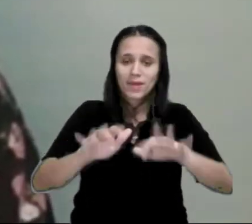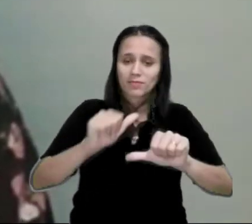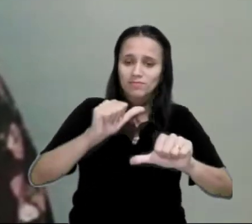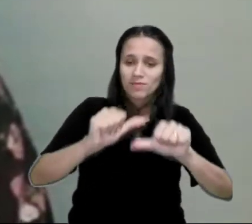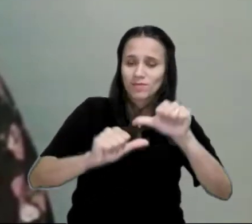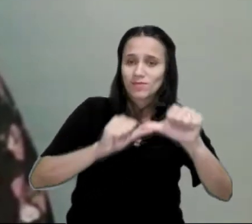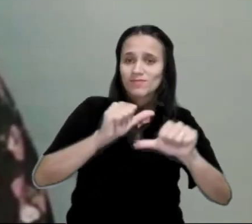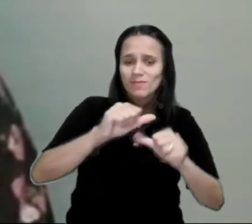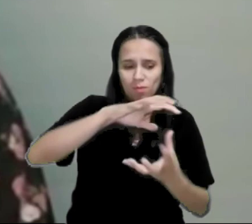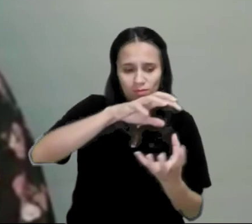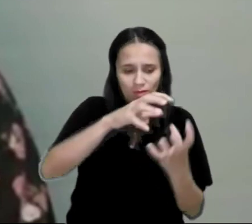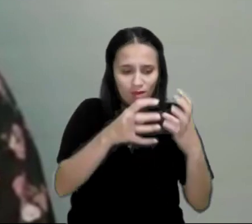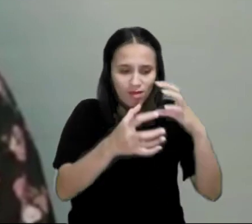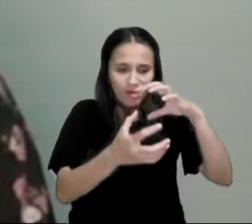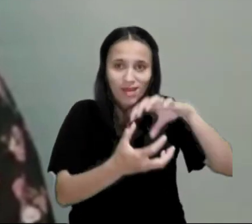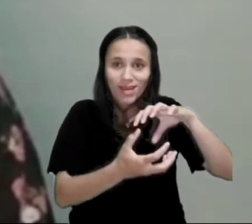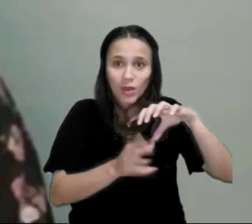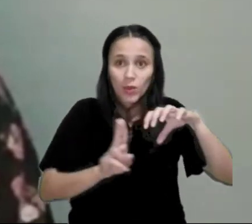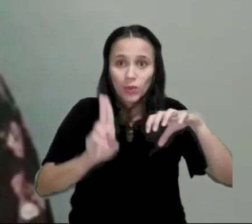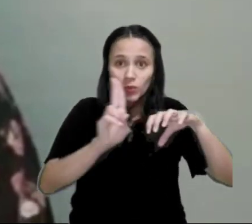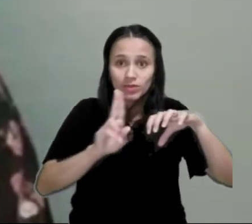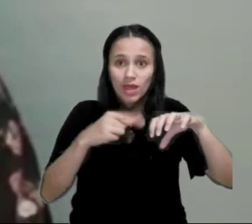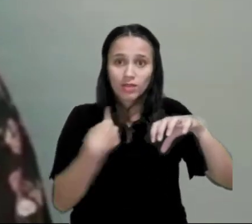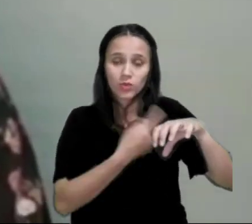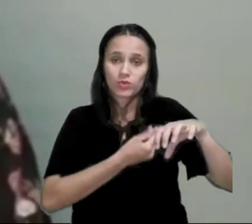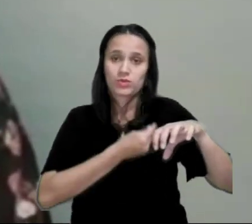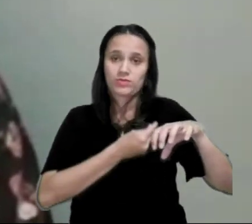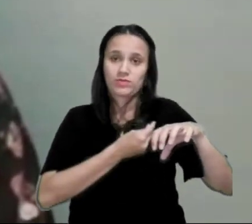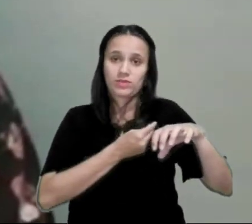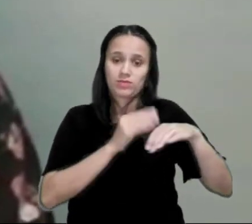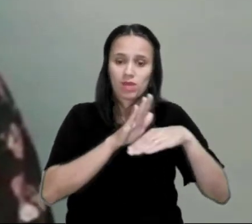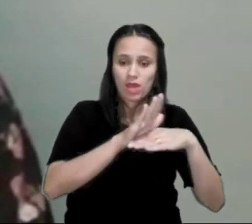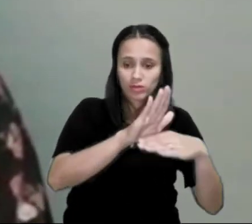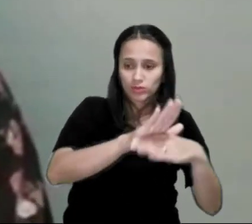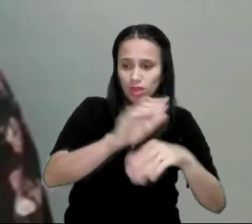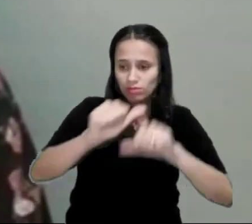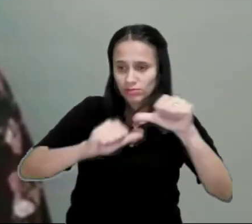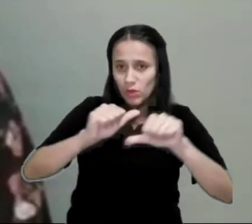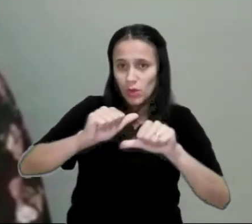ser edificados, transformados e utilizar